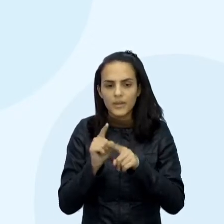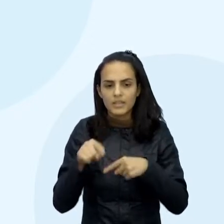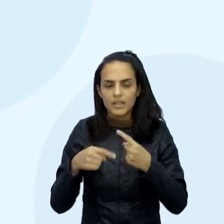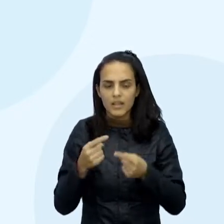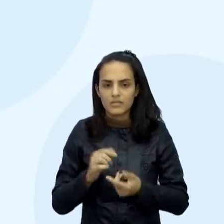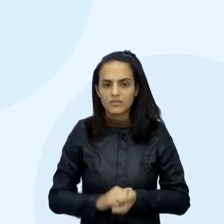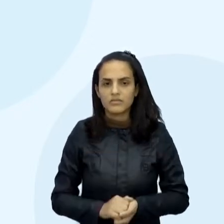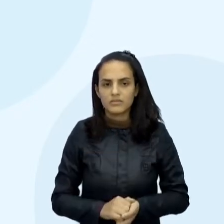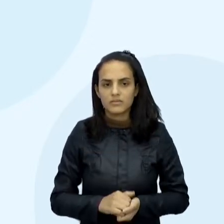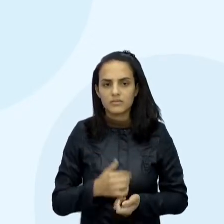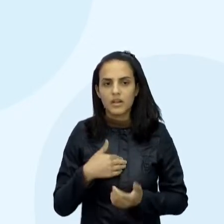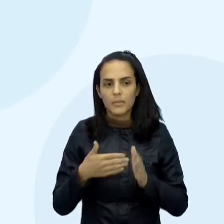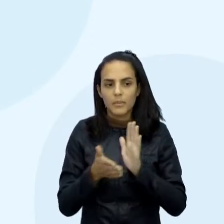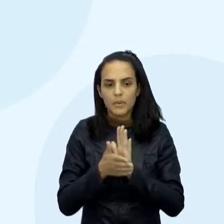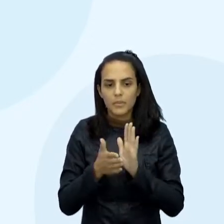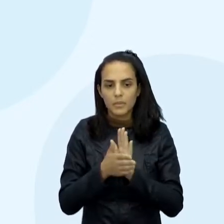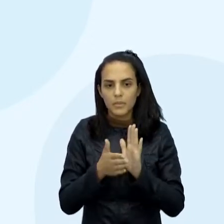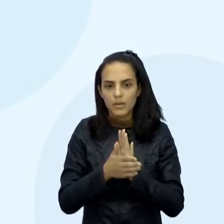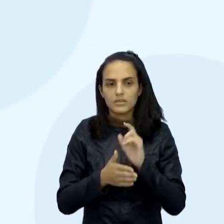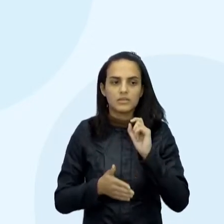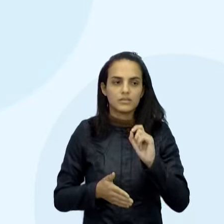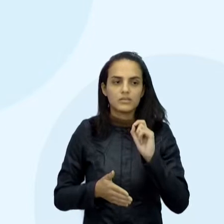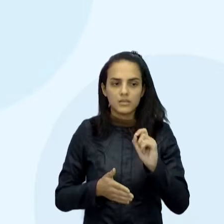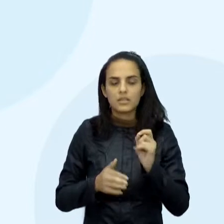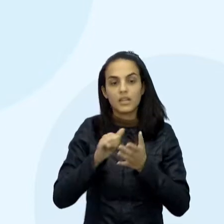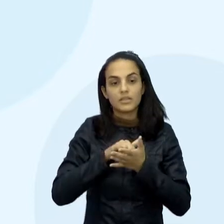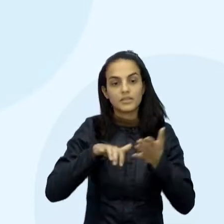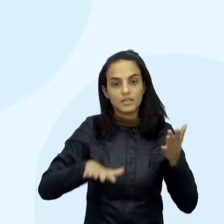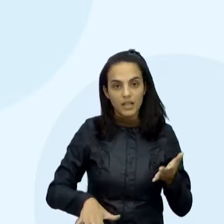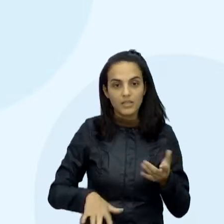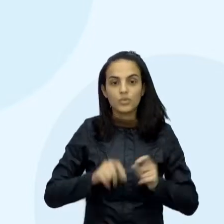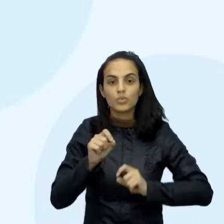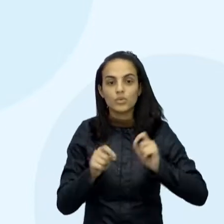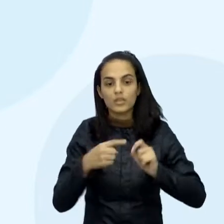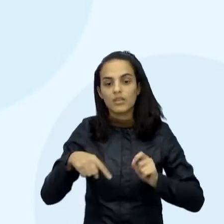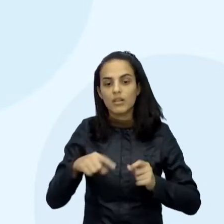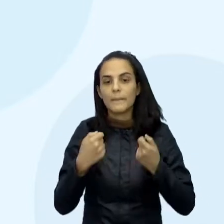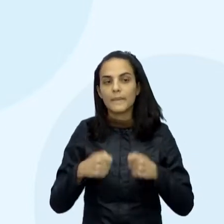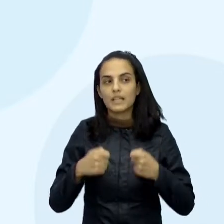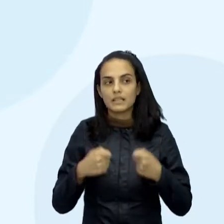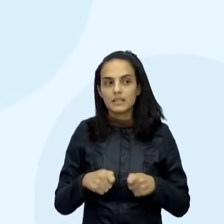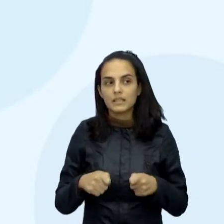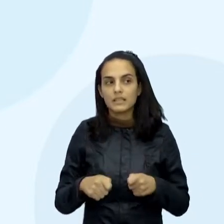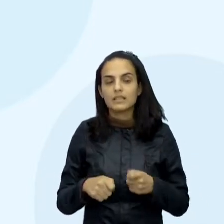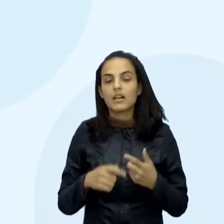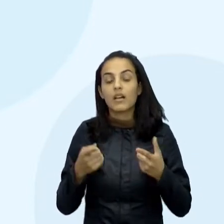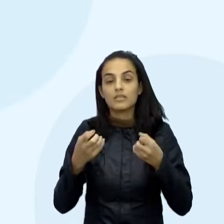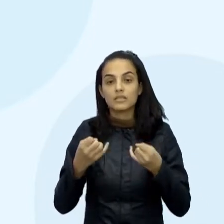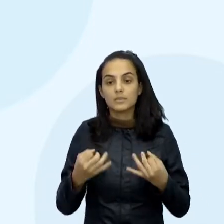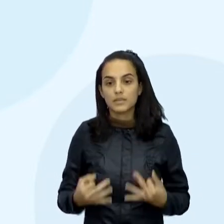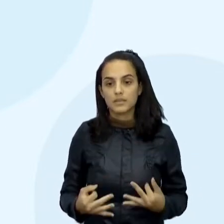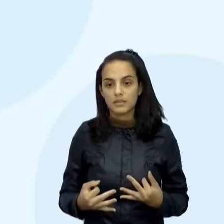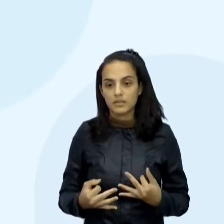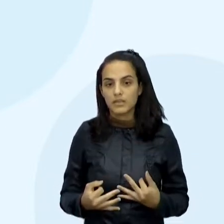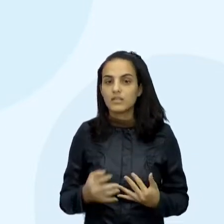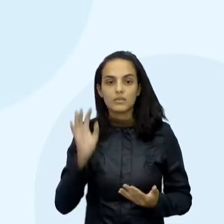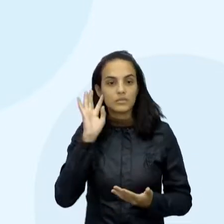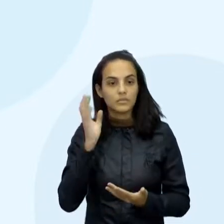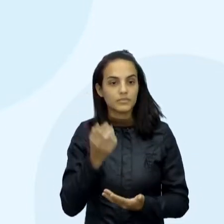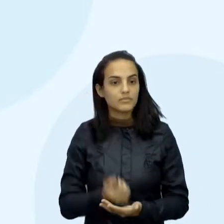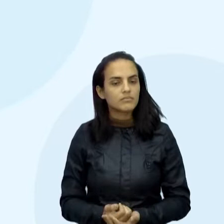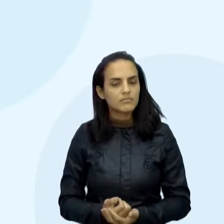biomassa. Essa é a proposta, né, da atividade, ó. O que a gente precisa mesmo é explicar neste podcast